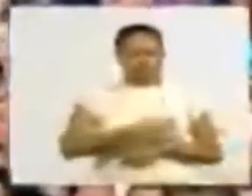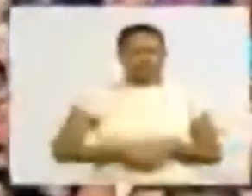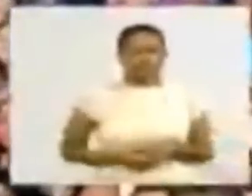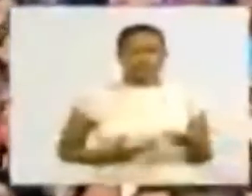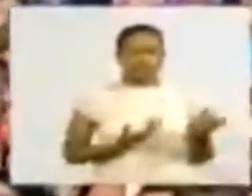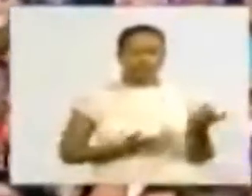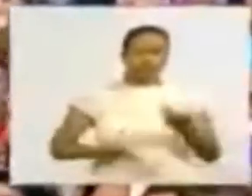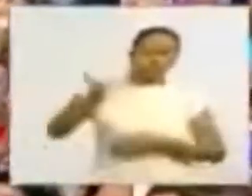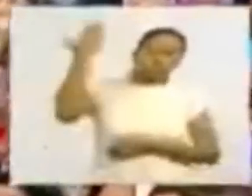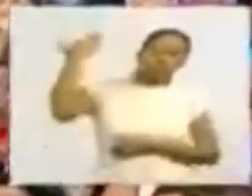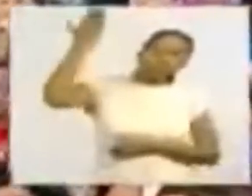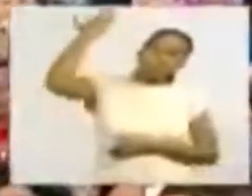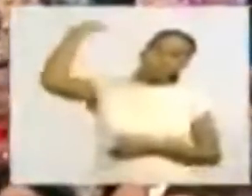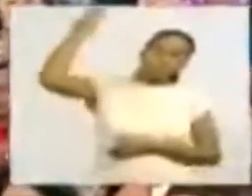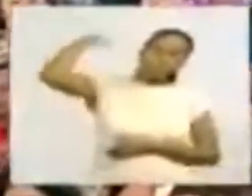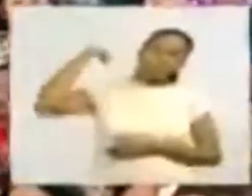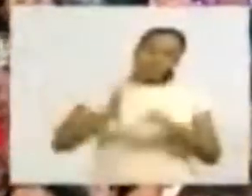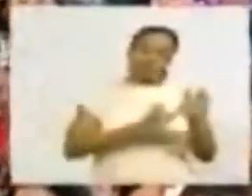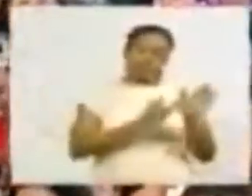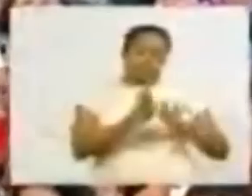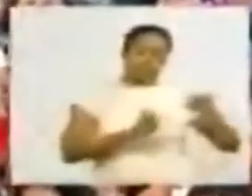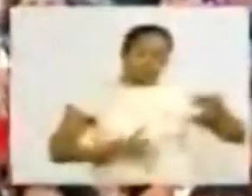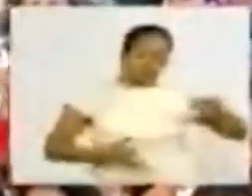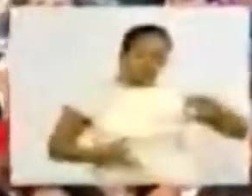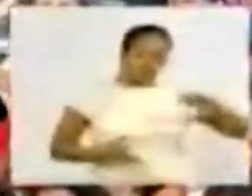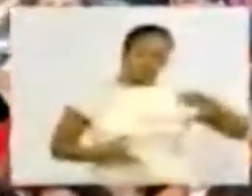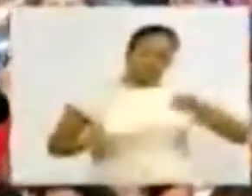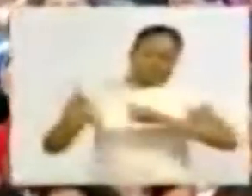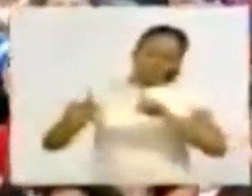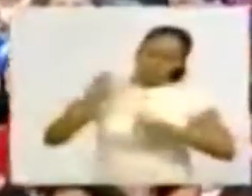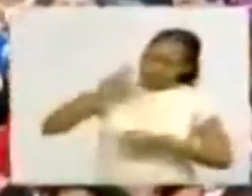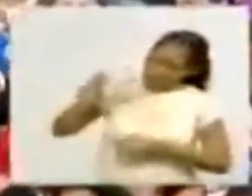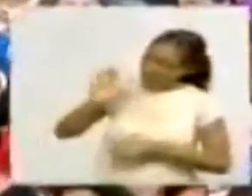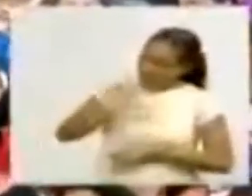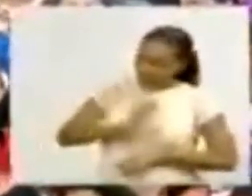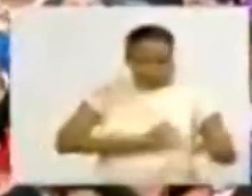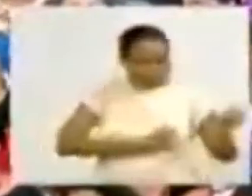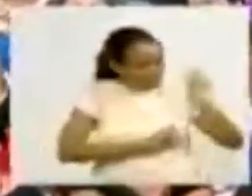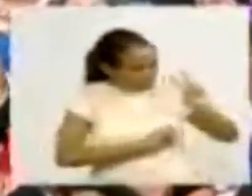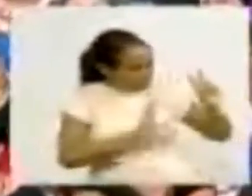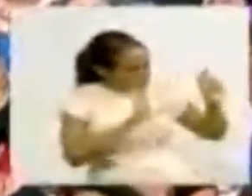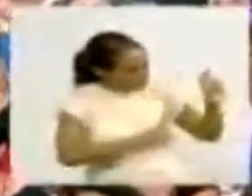como passou naquele tempo, olhando com misericórdia para o seu povo.